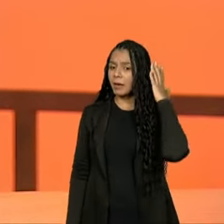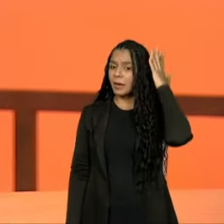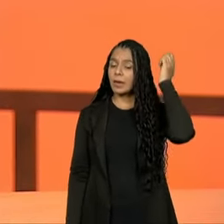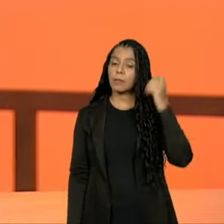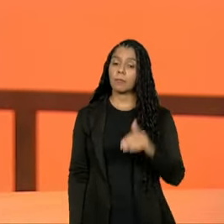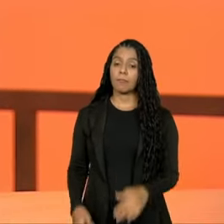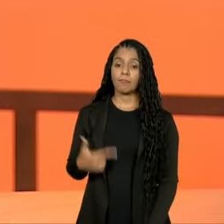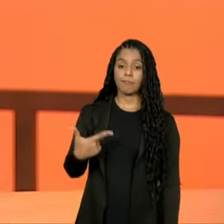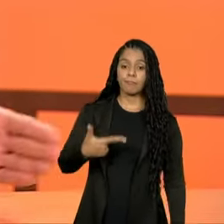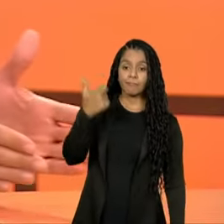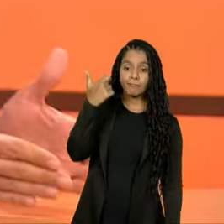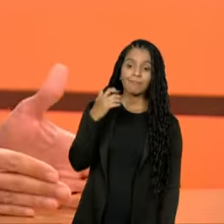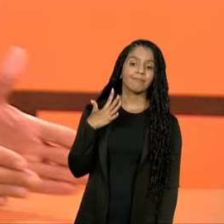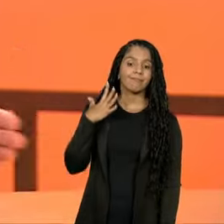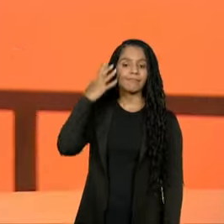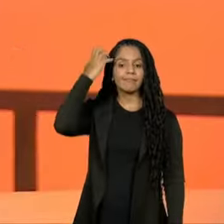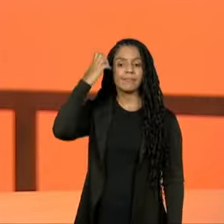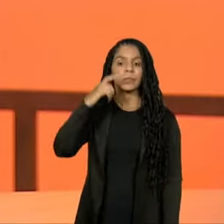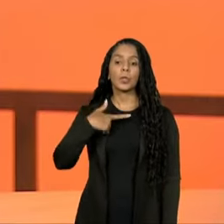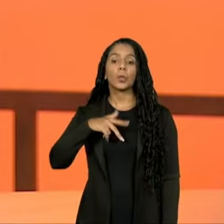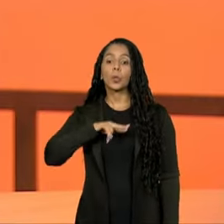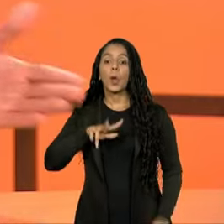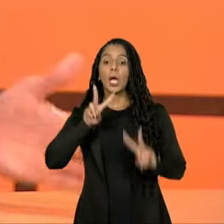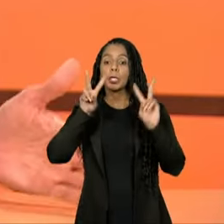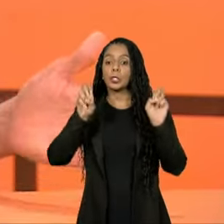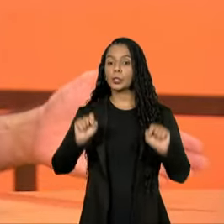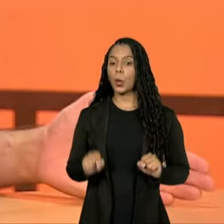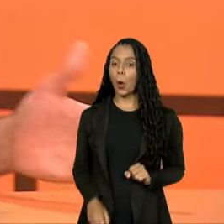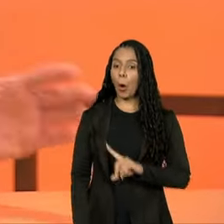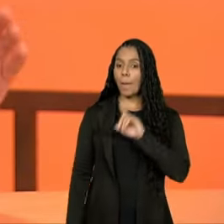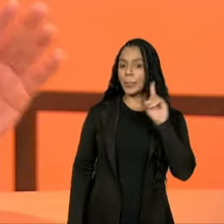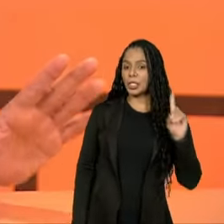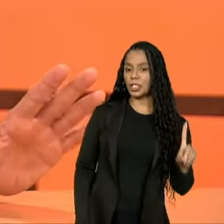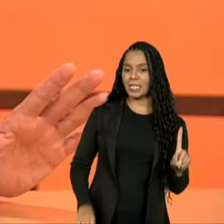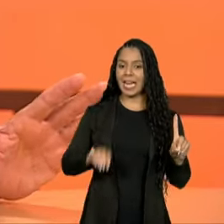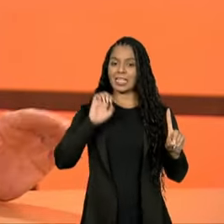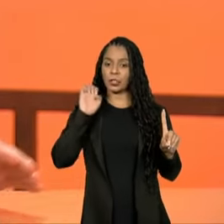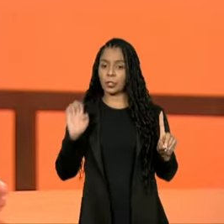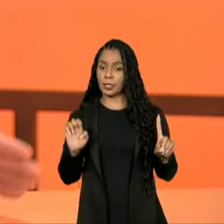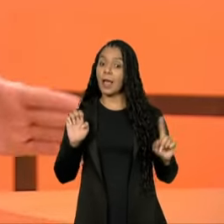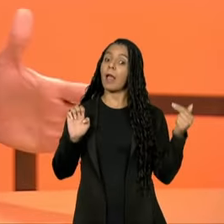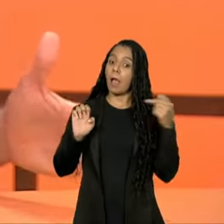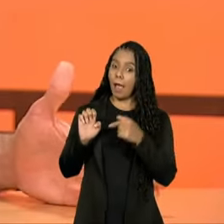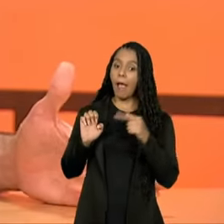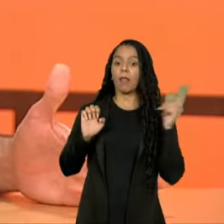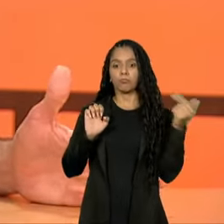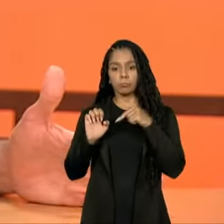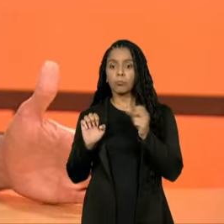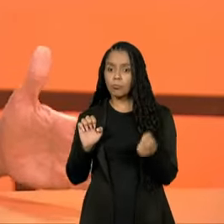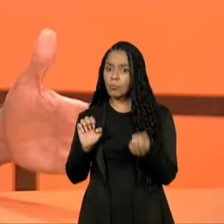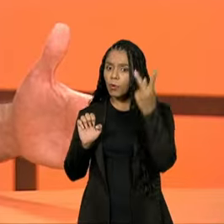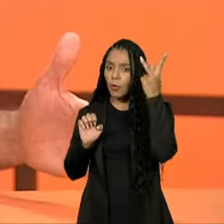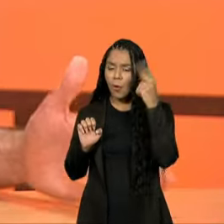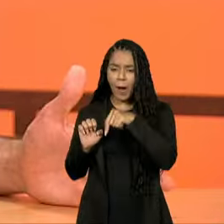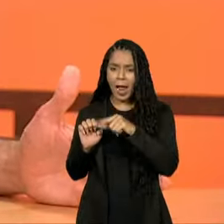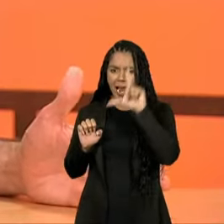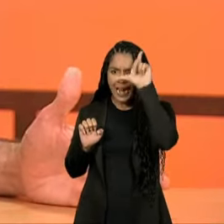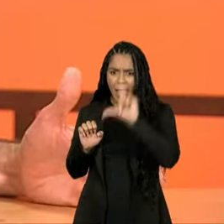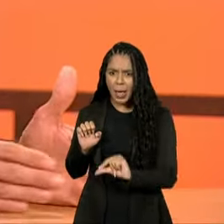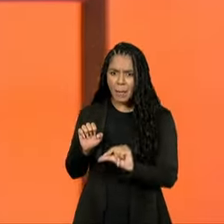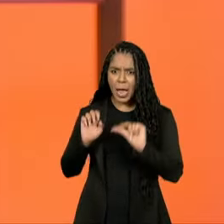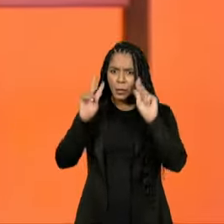da Marielle não é uma questão de direita ou de esquerda. Ah, ela era da esquerda. Ok. Mas porque ela era da esquerda, ela não é menos ser